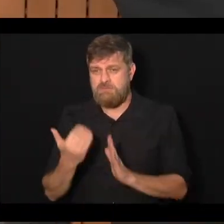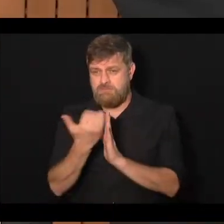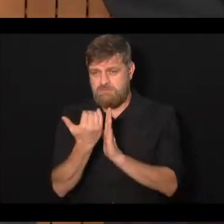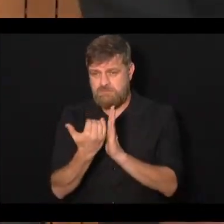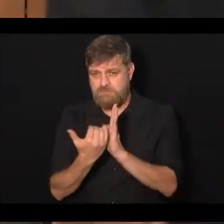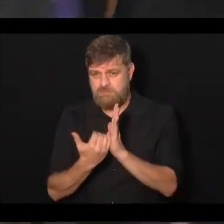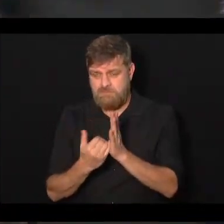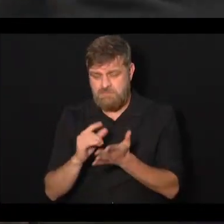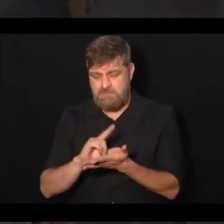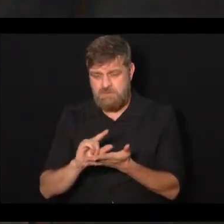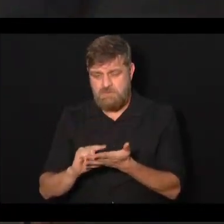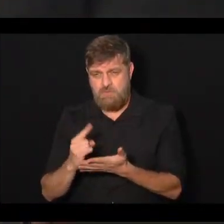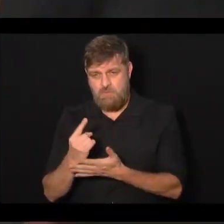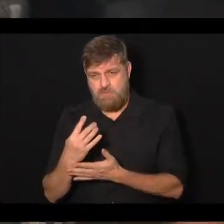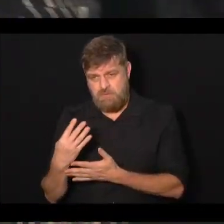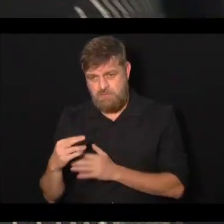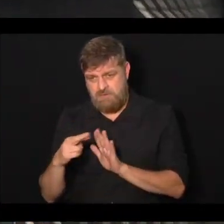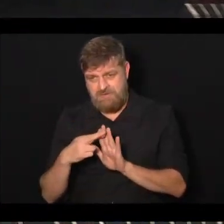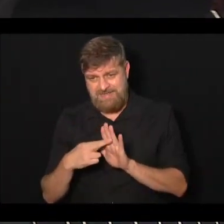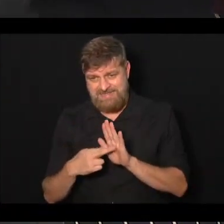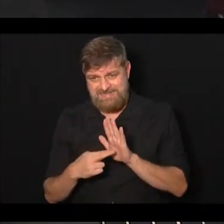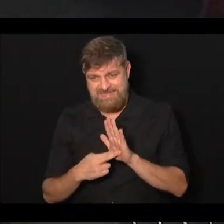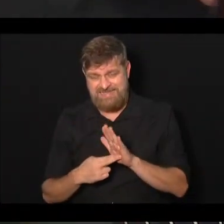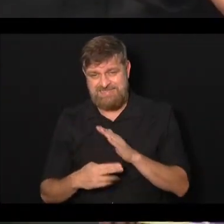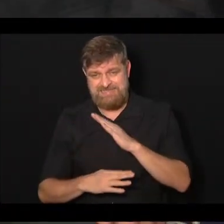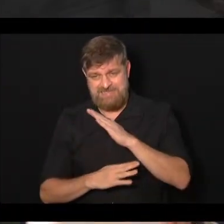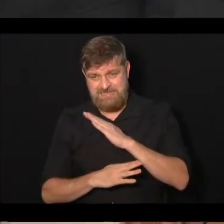do artigo 144 do Regimento Interno, mediante requerimento